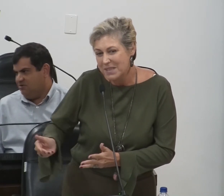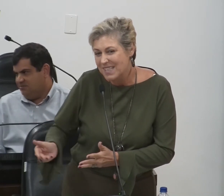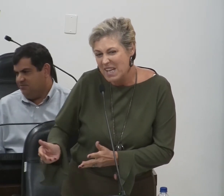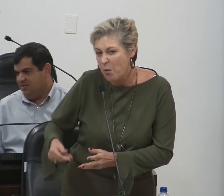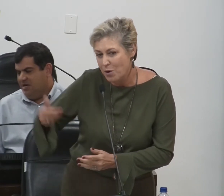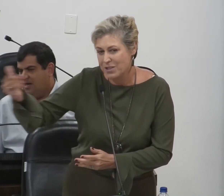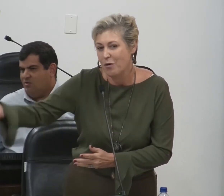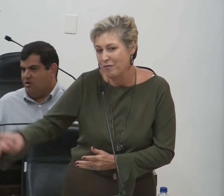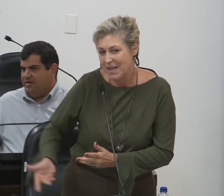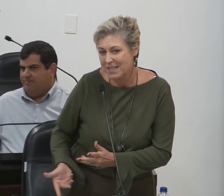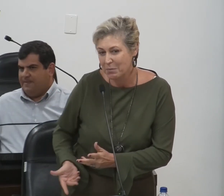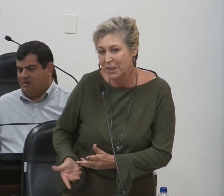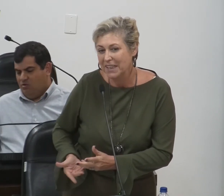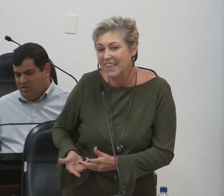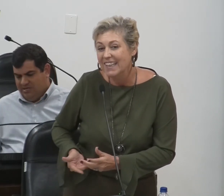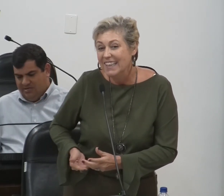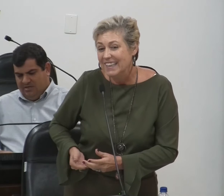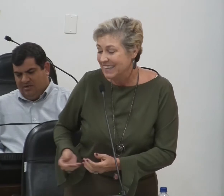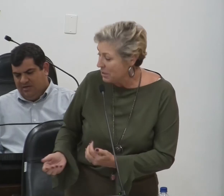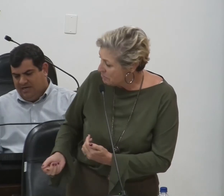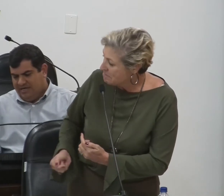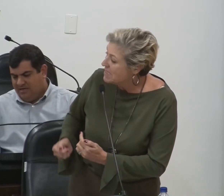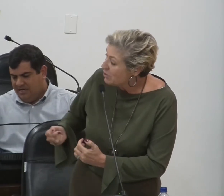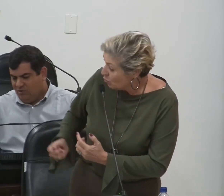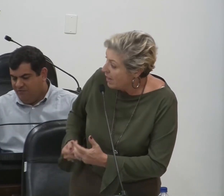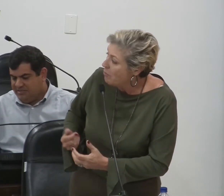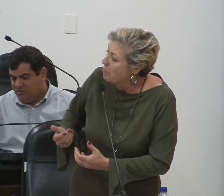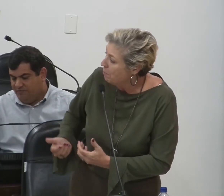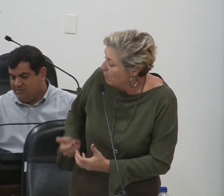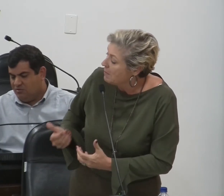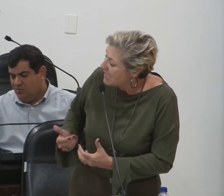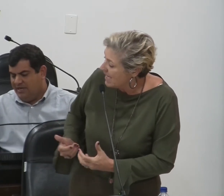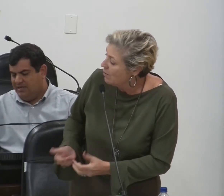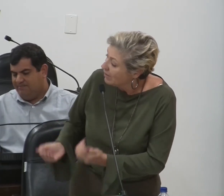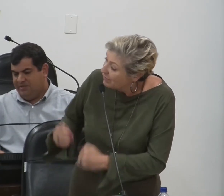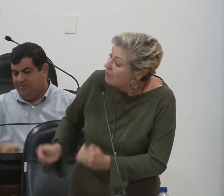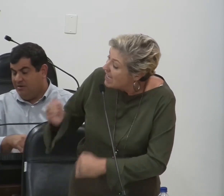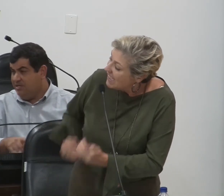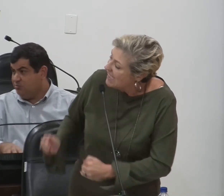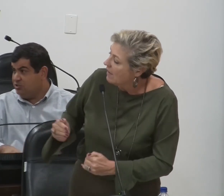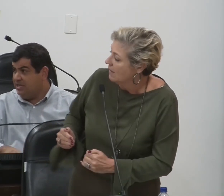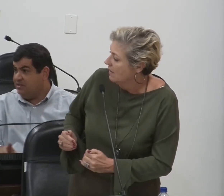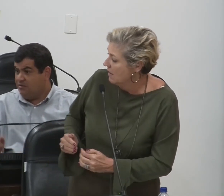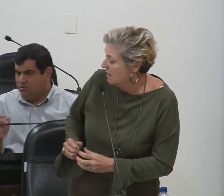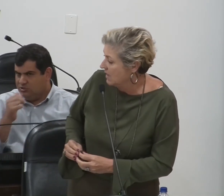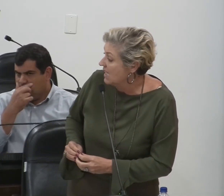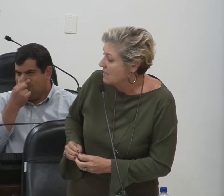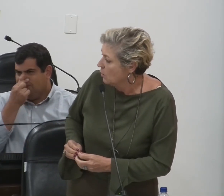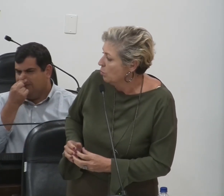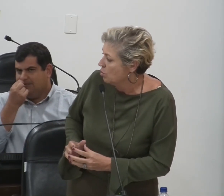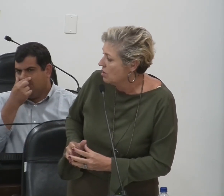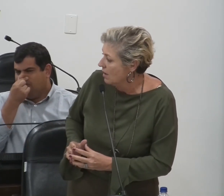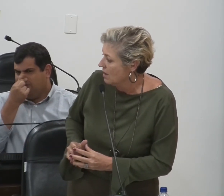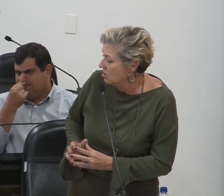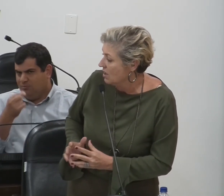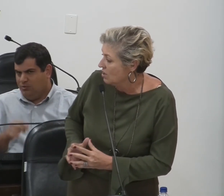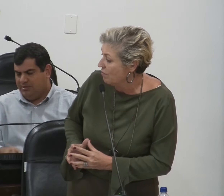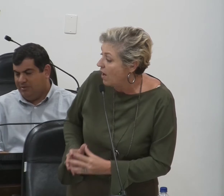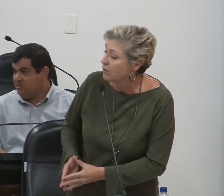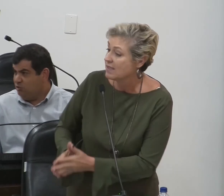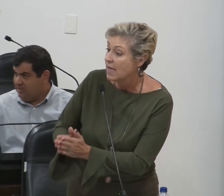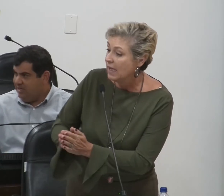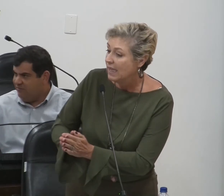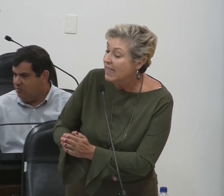não precisa ser hoje, conversa amanhã. Então, isso é um problema sério, não deveria ter esse número